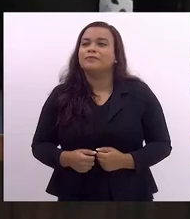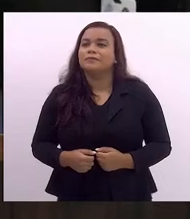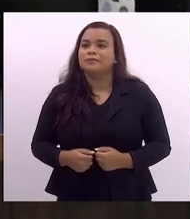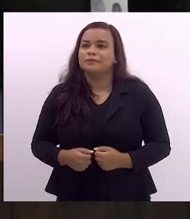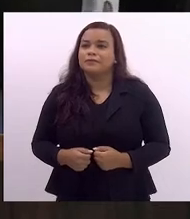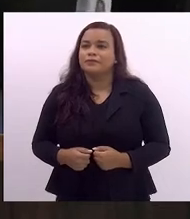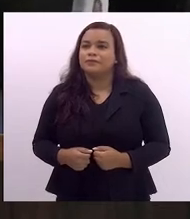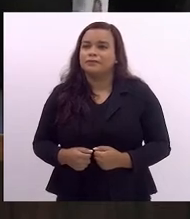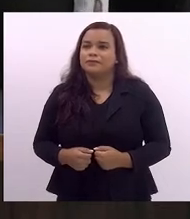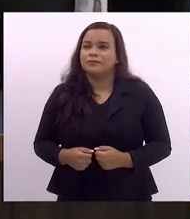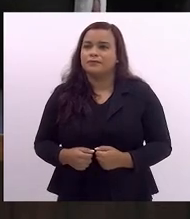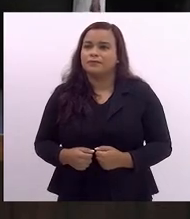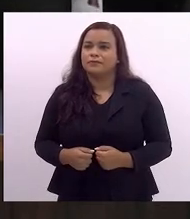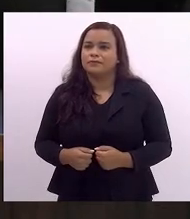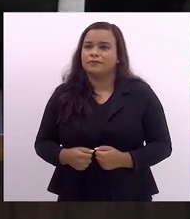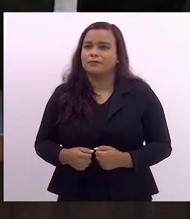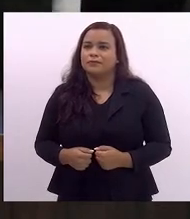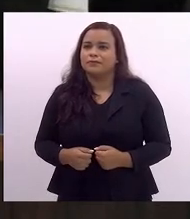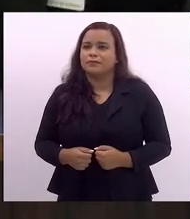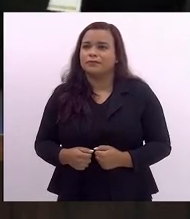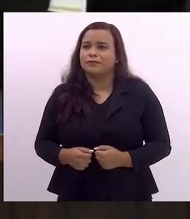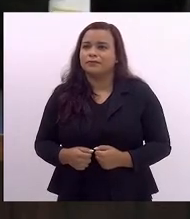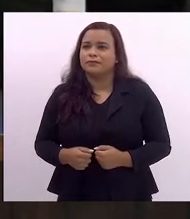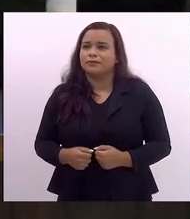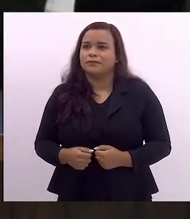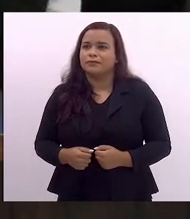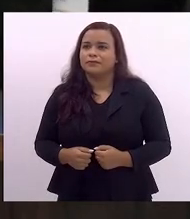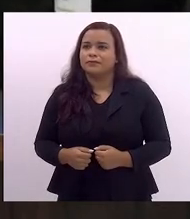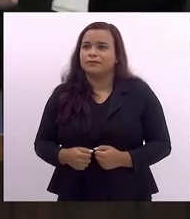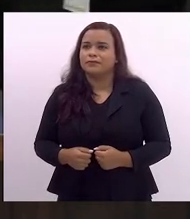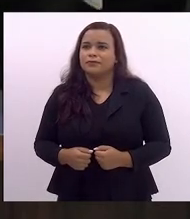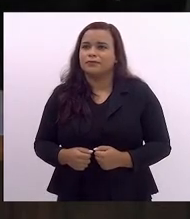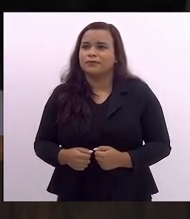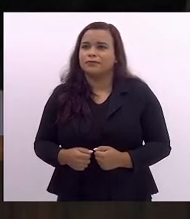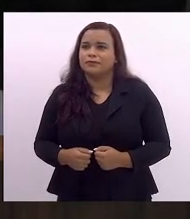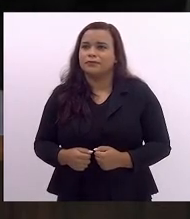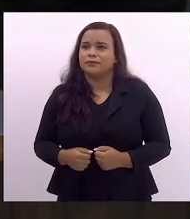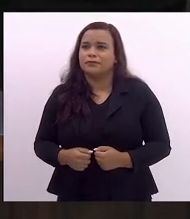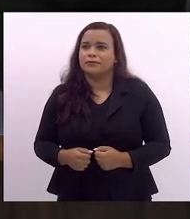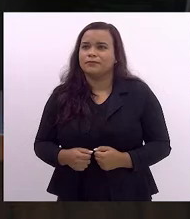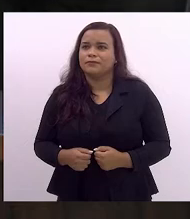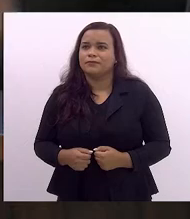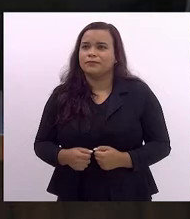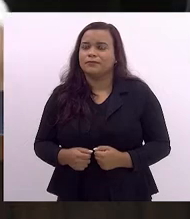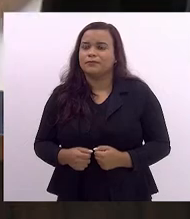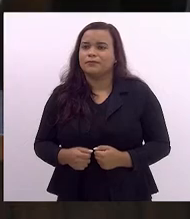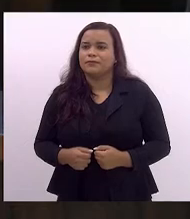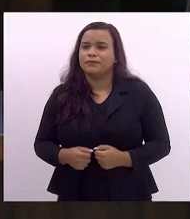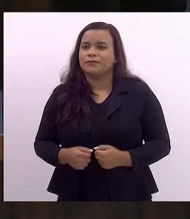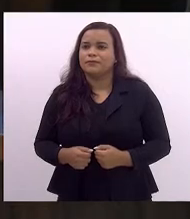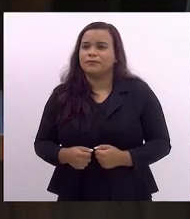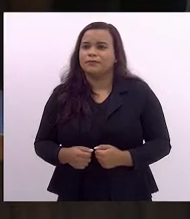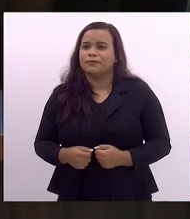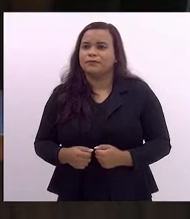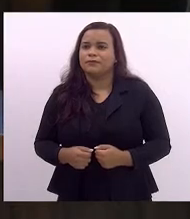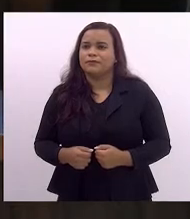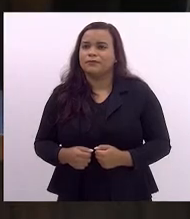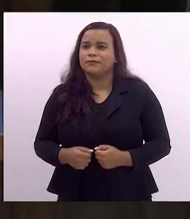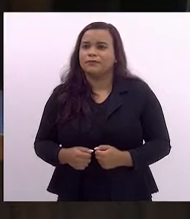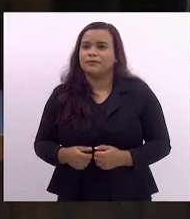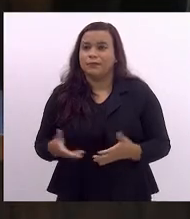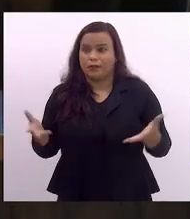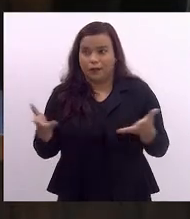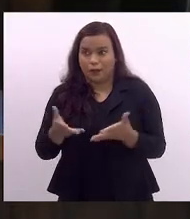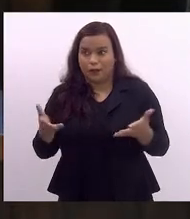os que estão lidos são esses aqui que eu rasguei. Infelizmente é só isso. Passar aqui